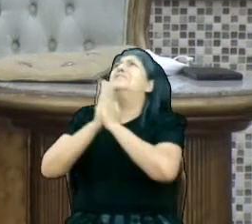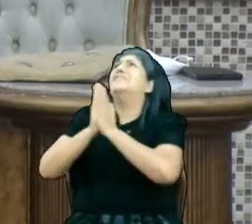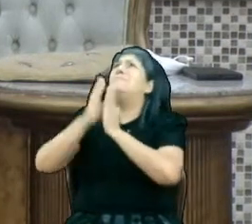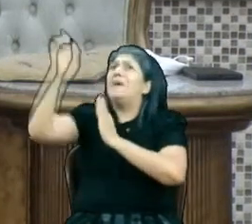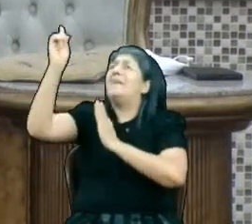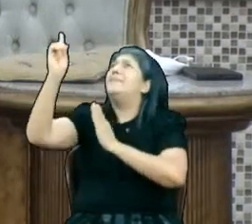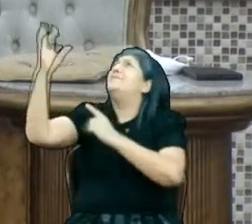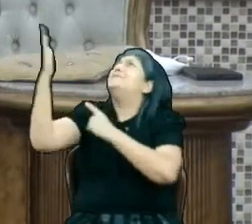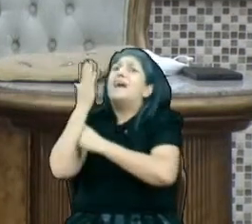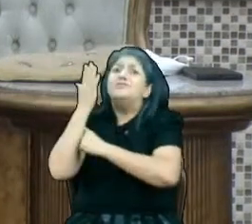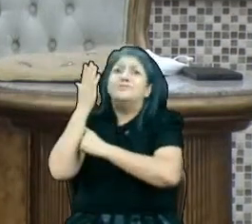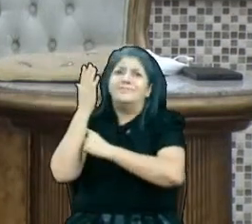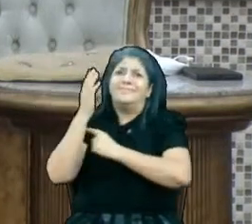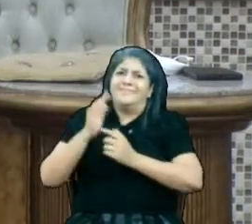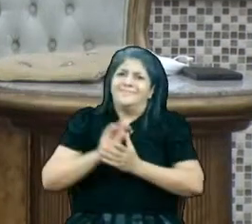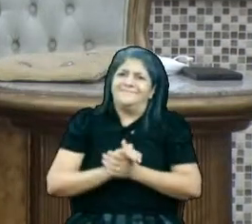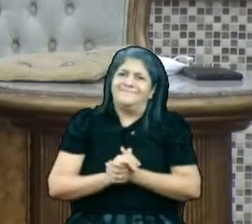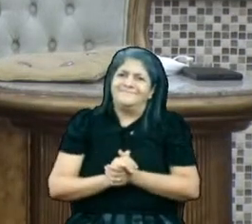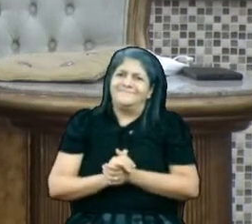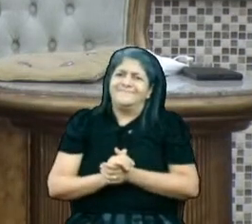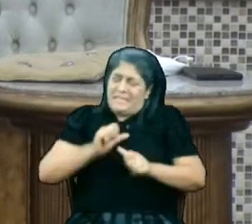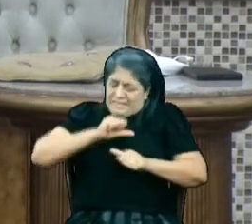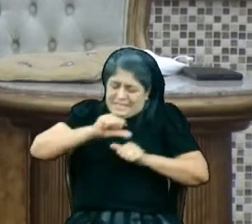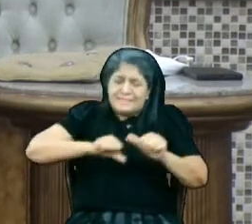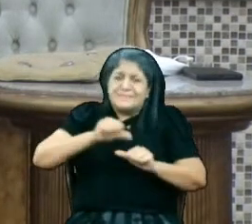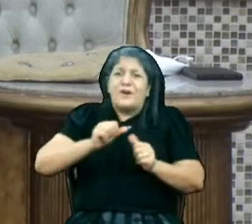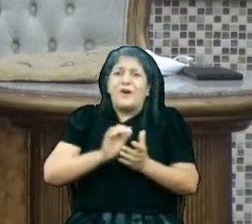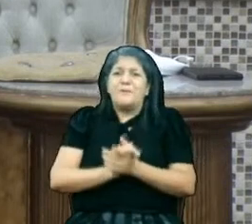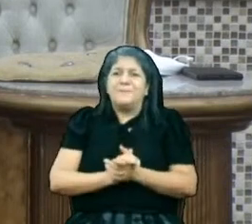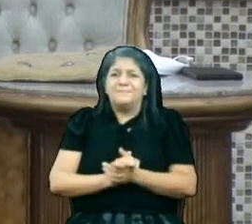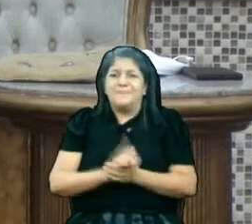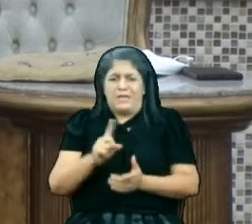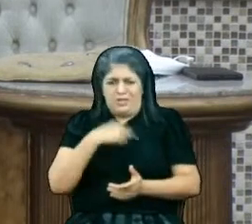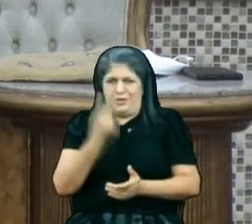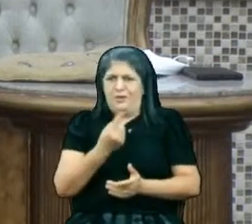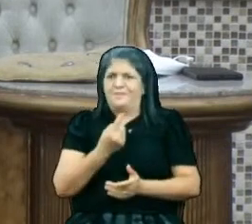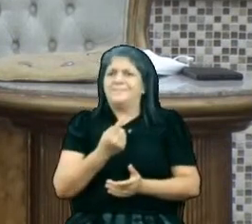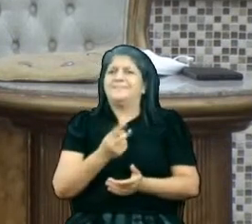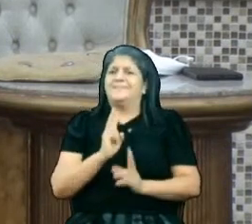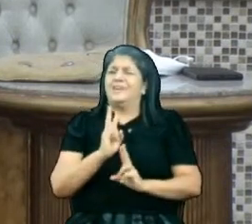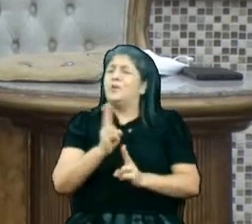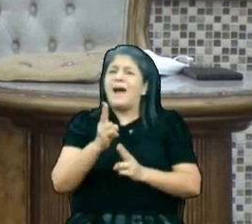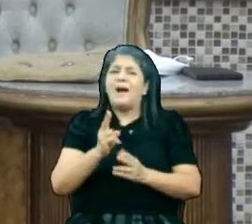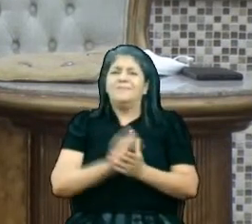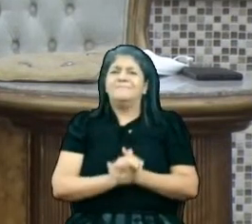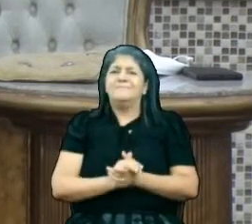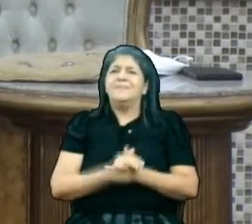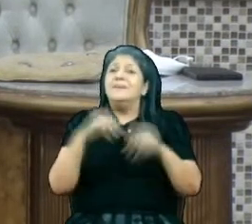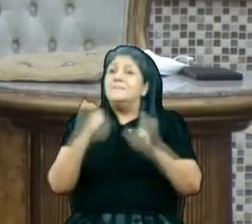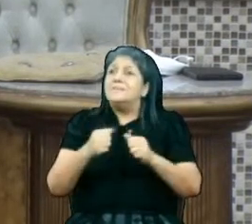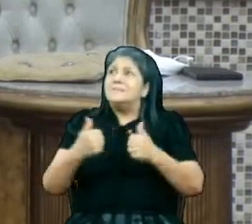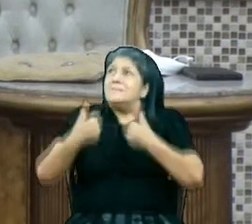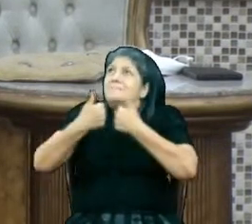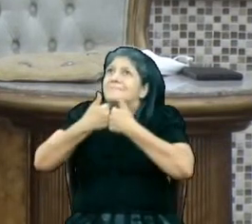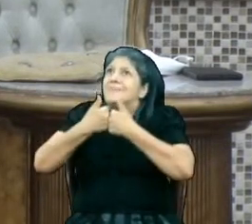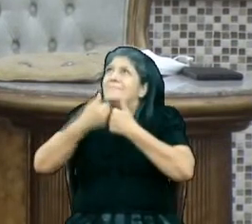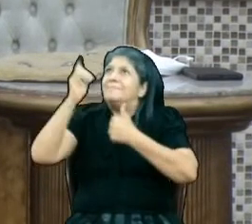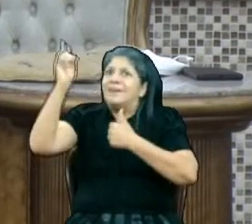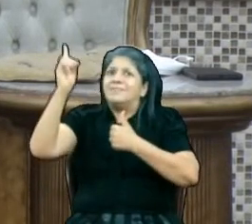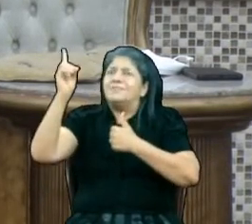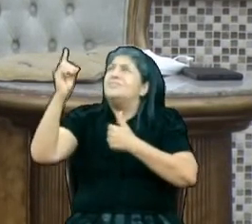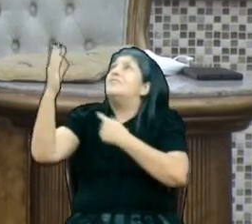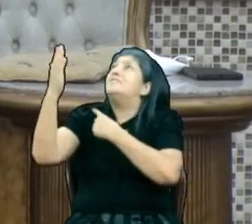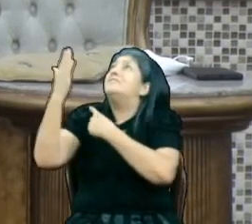sou eu quem promovo não mas eu preciso me apegar às coisas de Deus para que o Espírito de Deus venha fazer